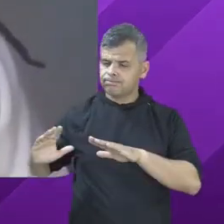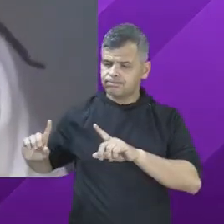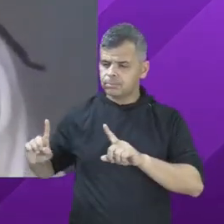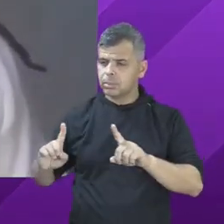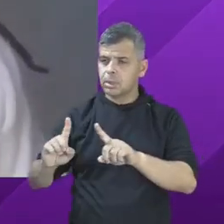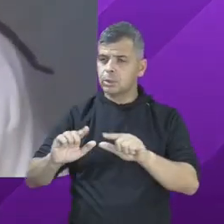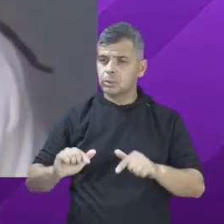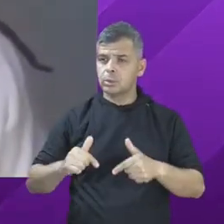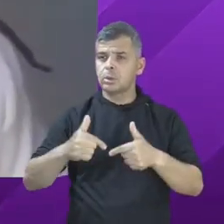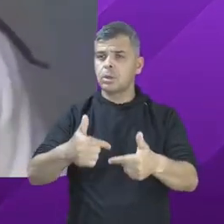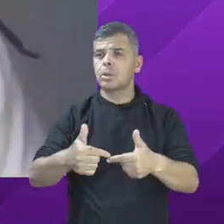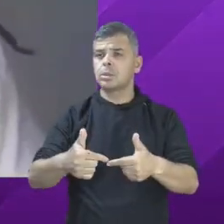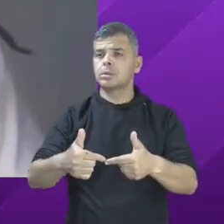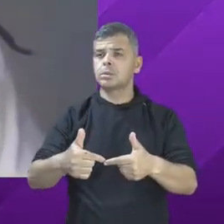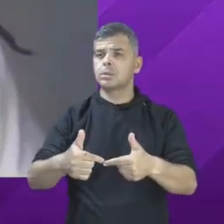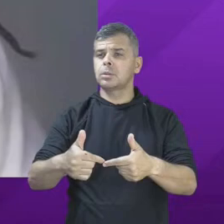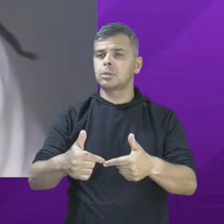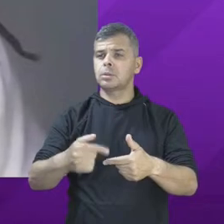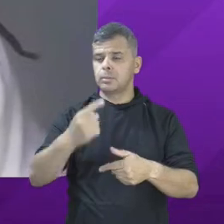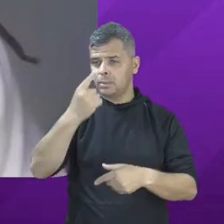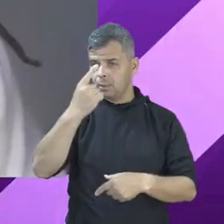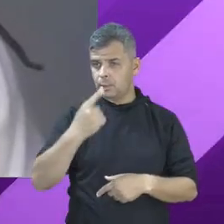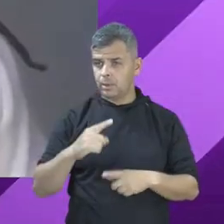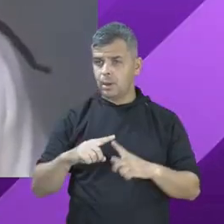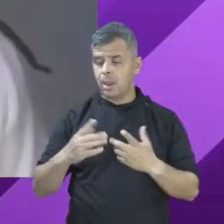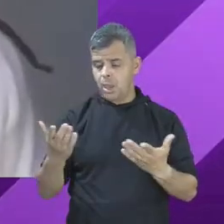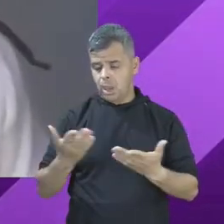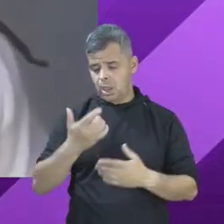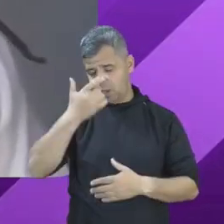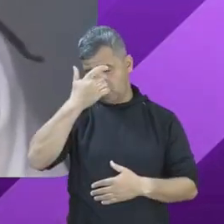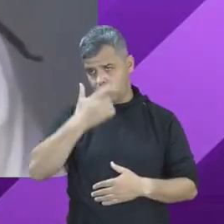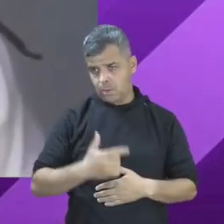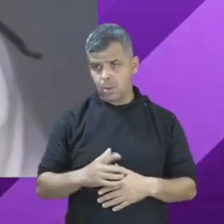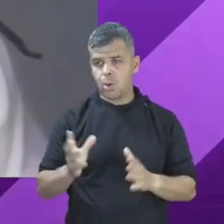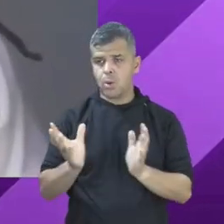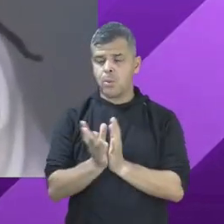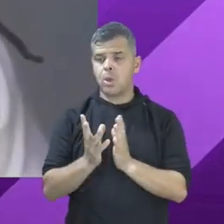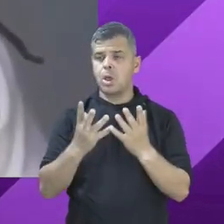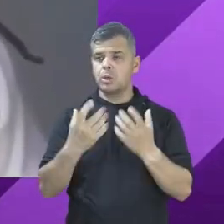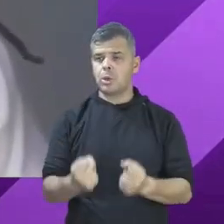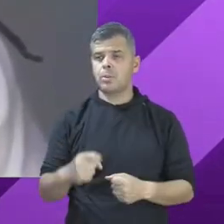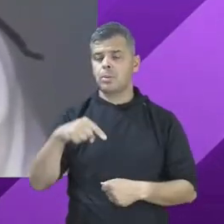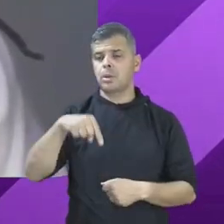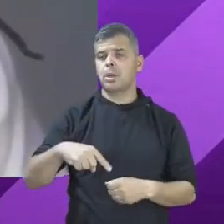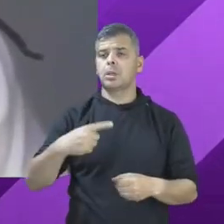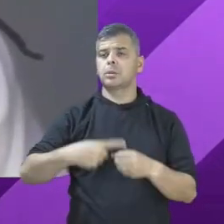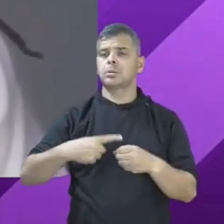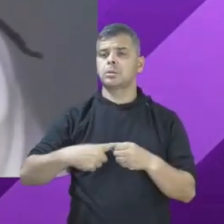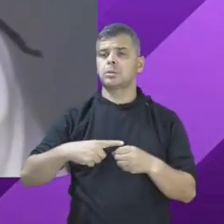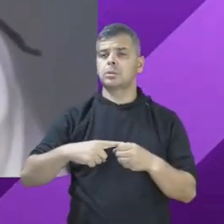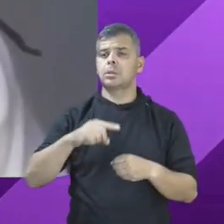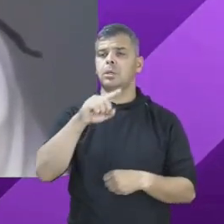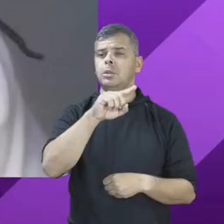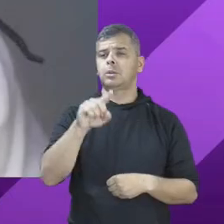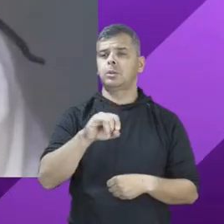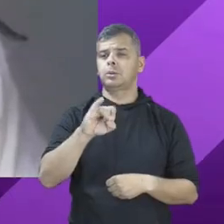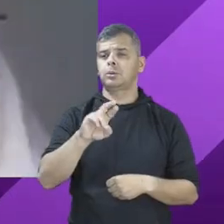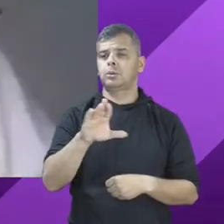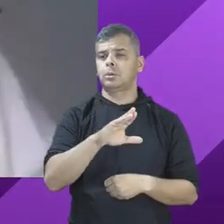nessas lutas, nessa cena que hoje eu, né, e minha equipe ocupamos aqui na cidade de Juiz de